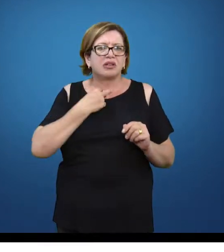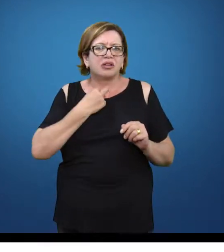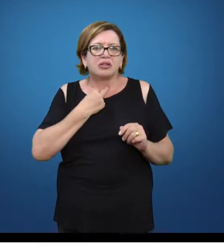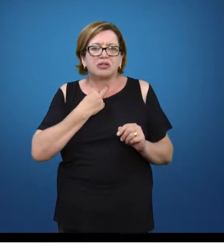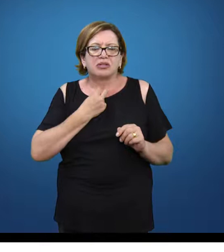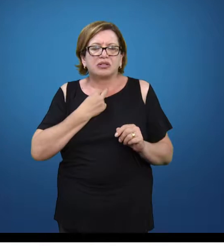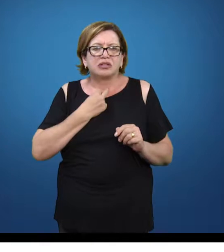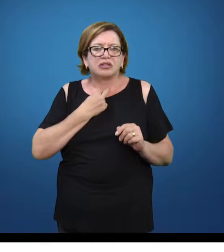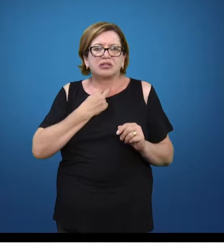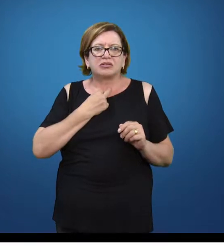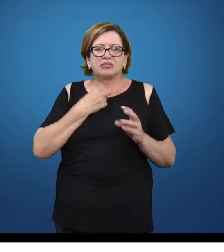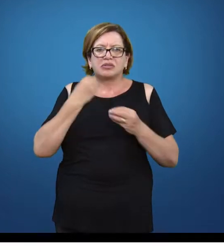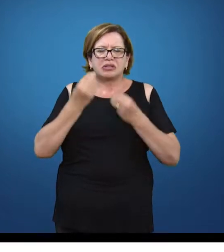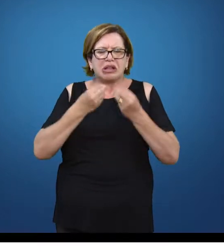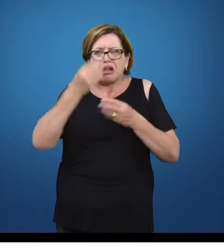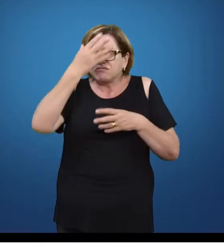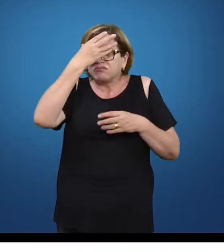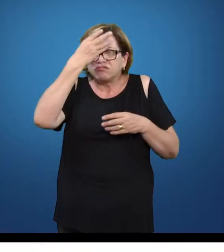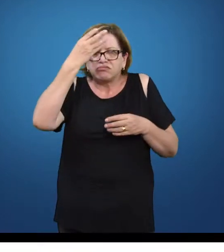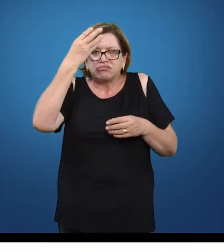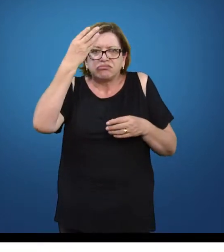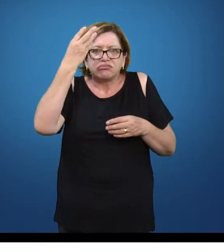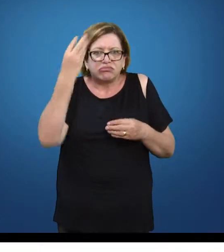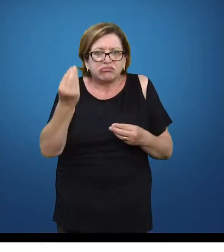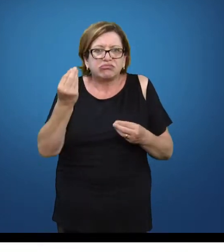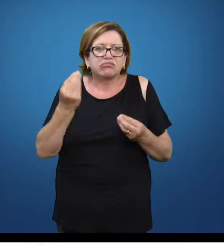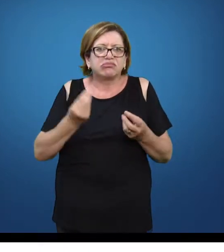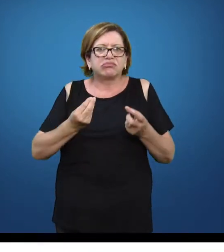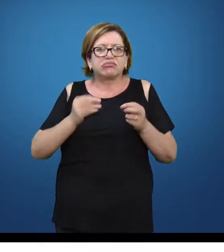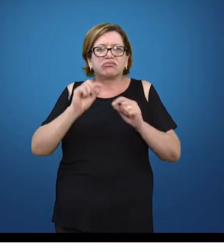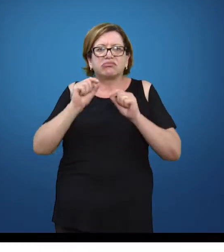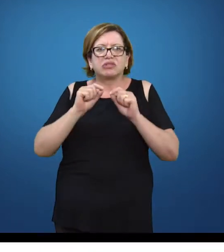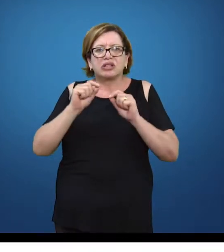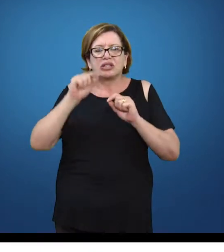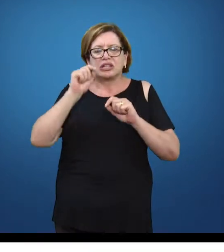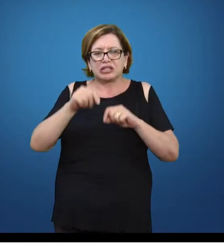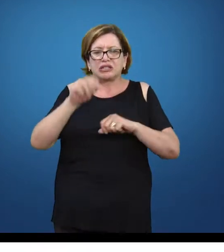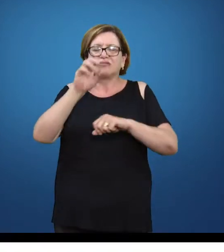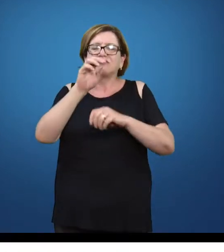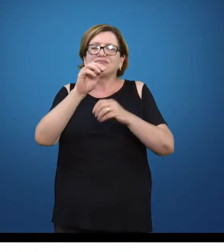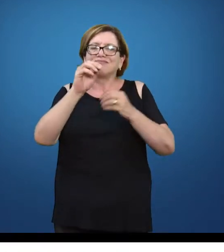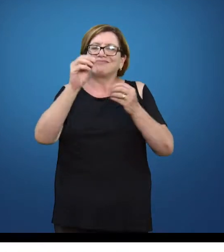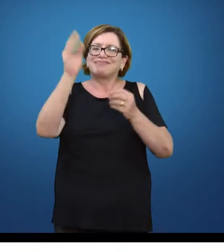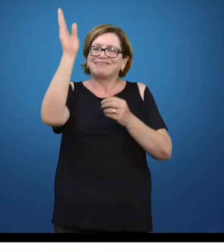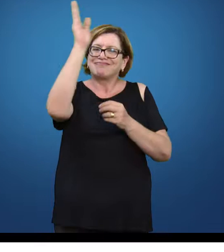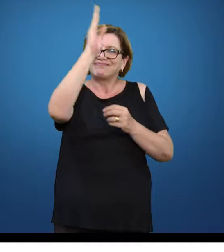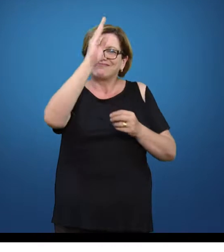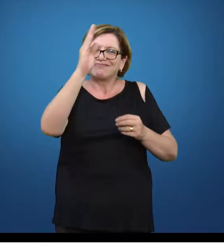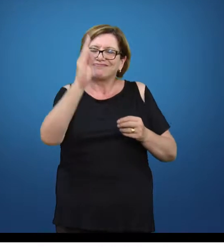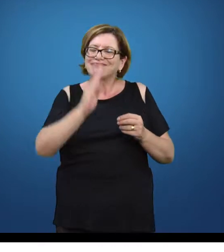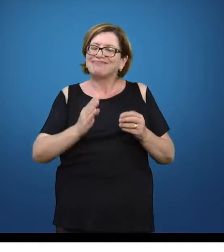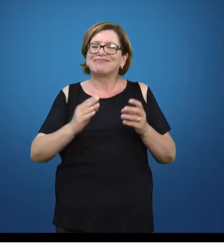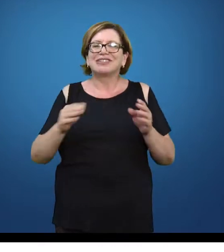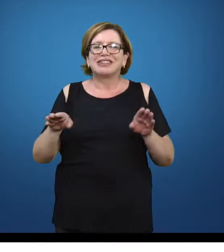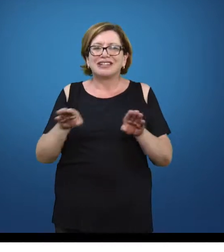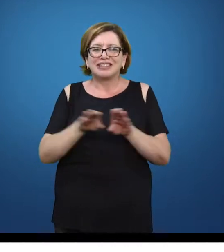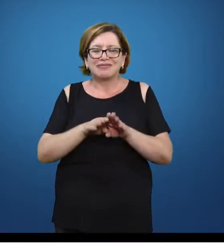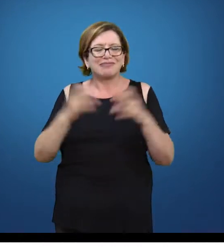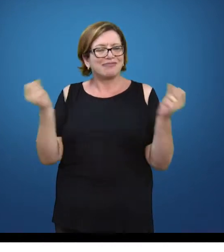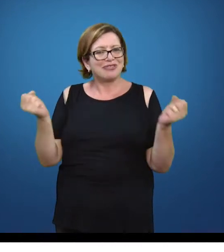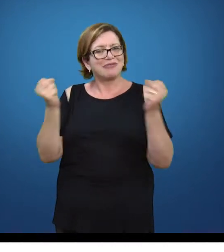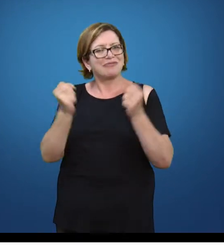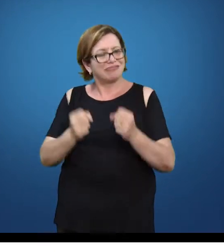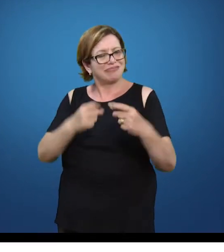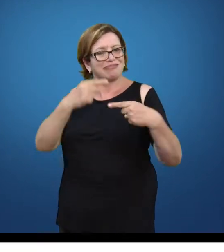podemos tirar de vista e perder de vista que o Estado, o poder e a